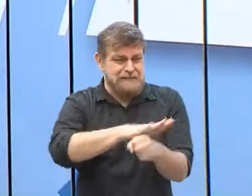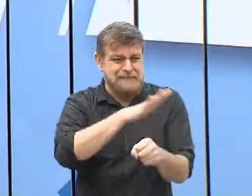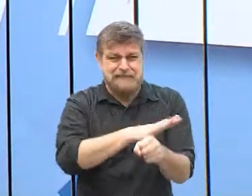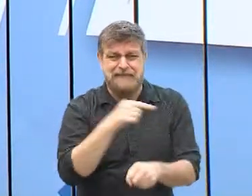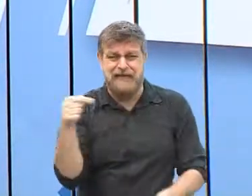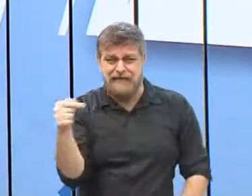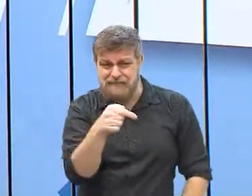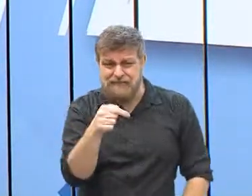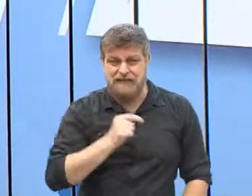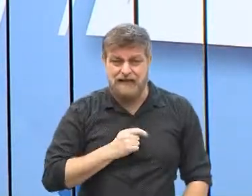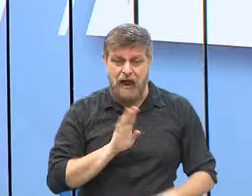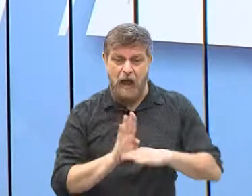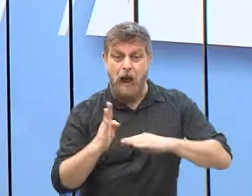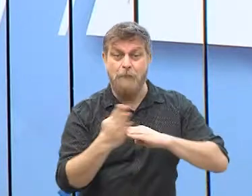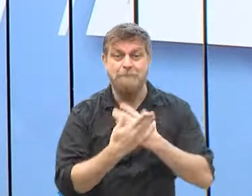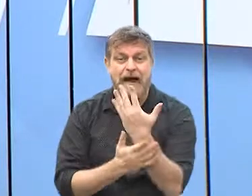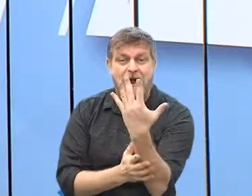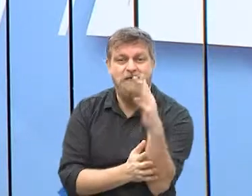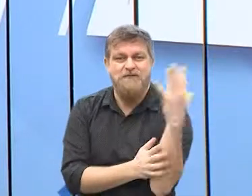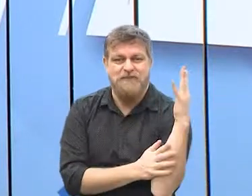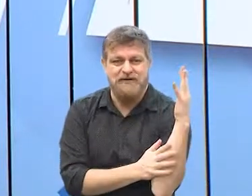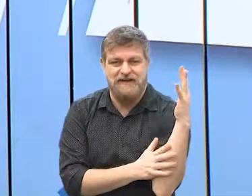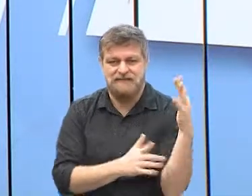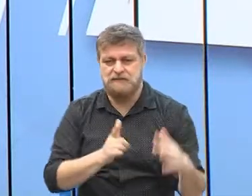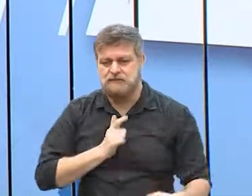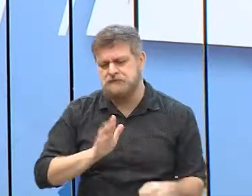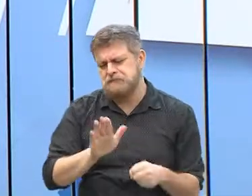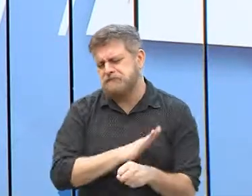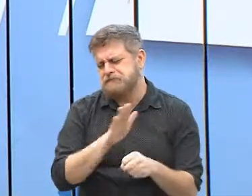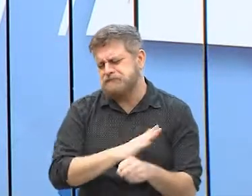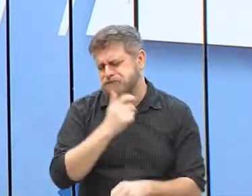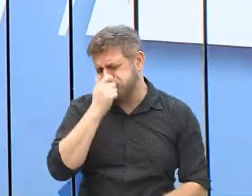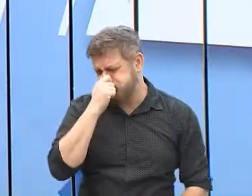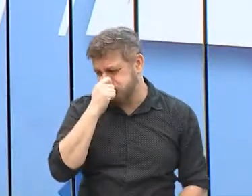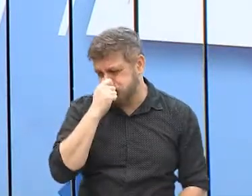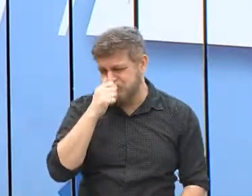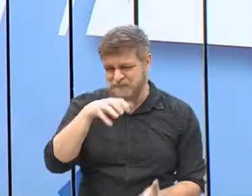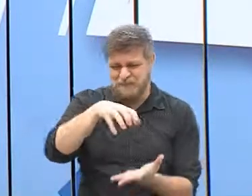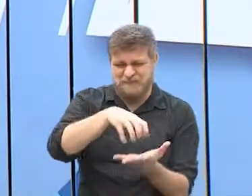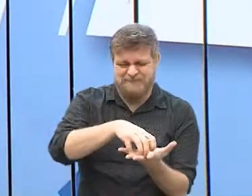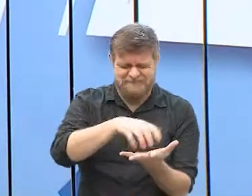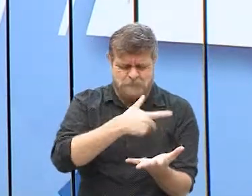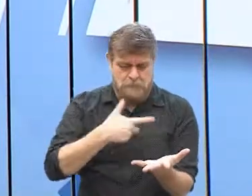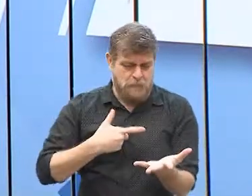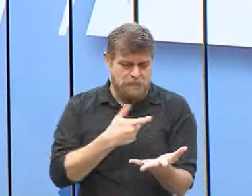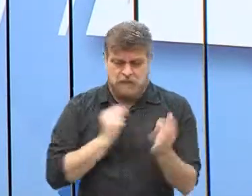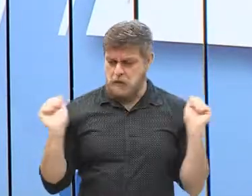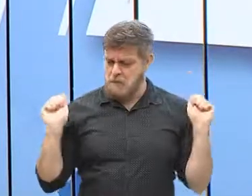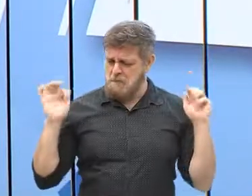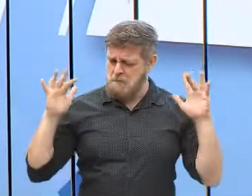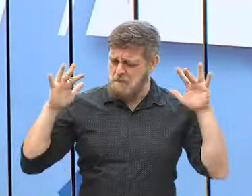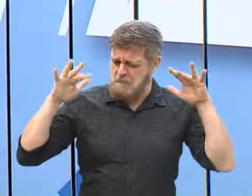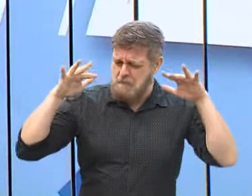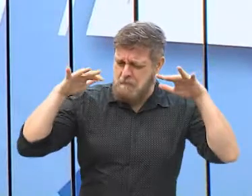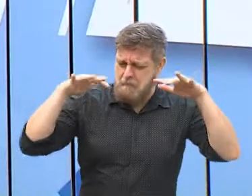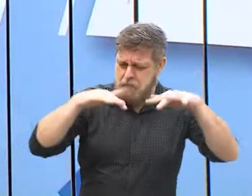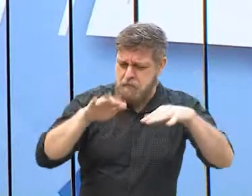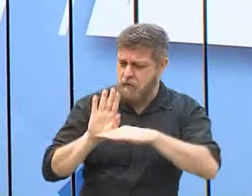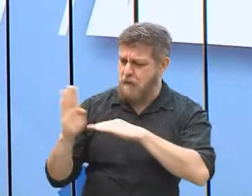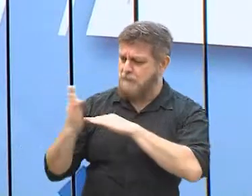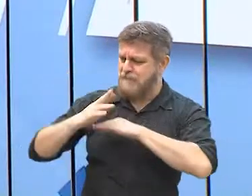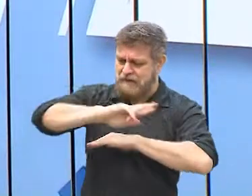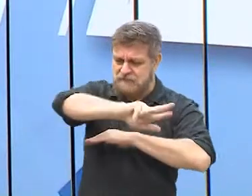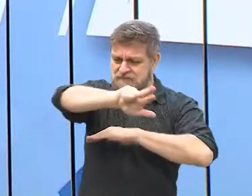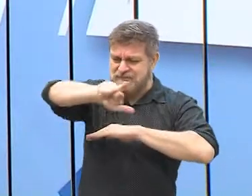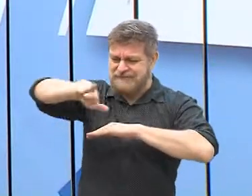demanda lá e concorrendo com os moradores do Parque da Floresta, Parque São Bento, às vezes Itajaí. E